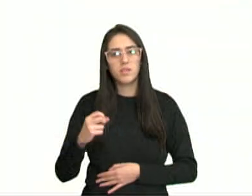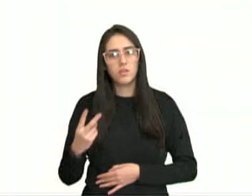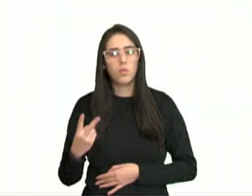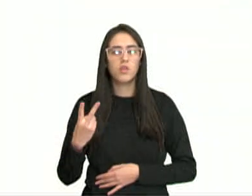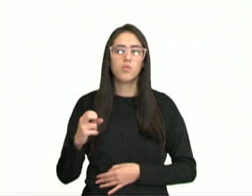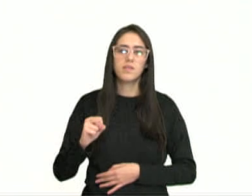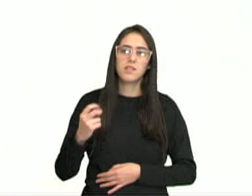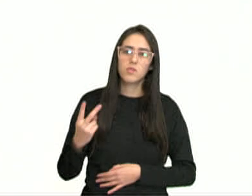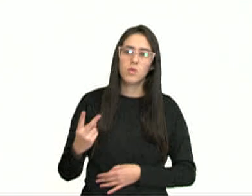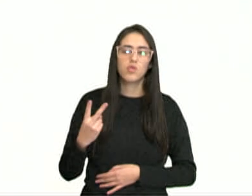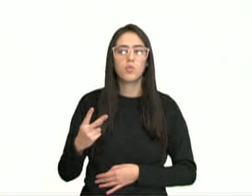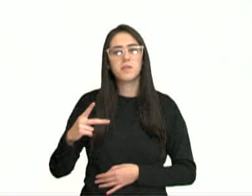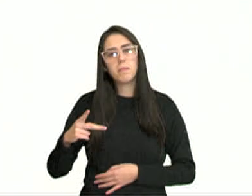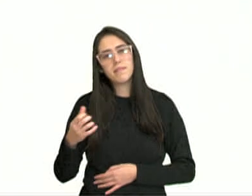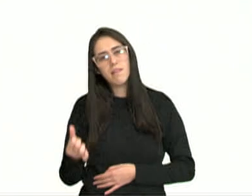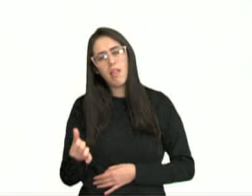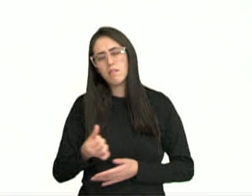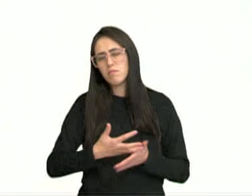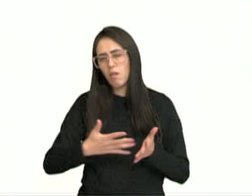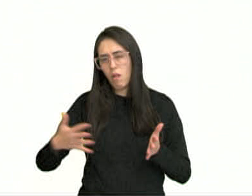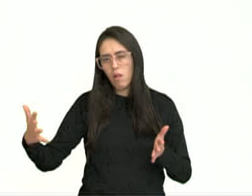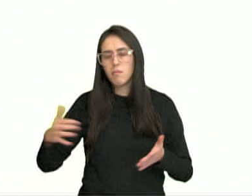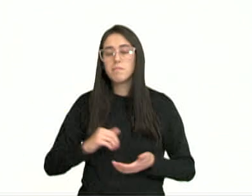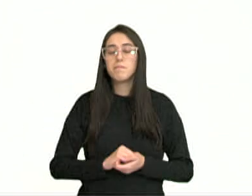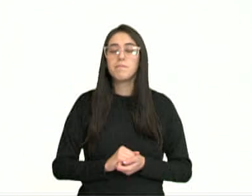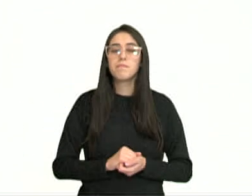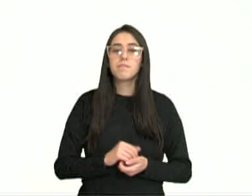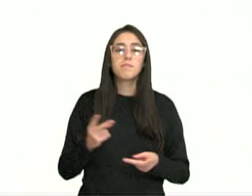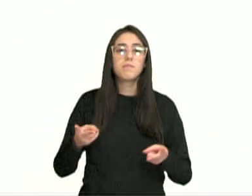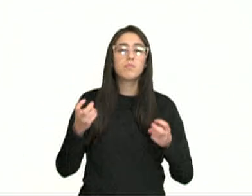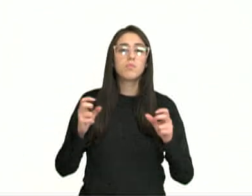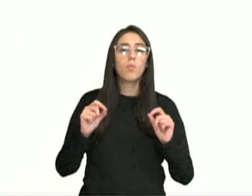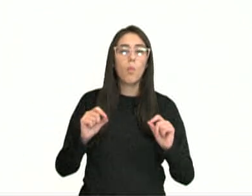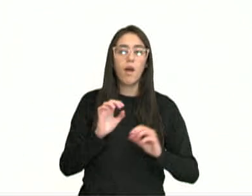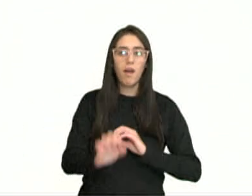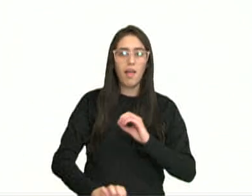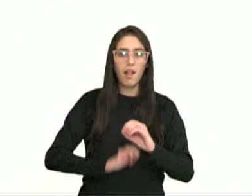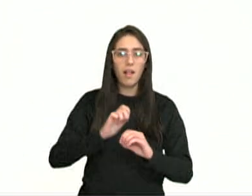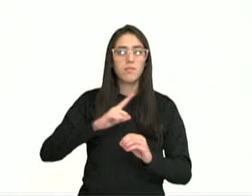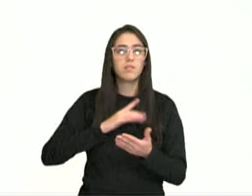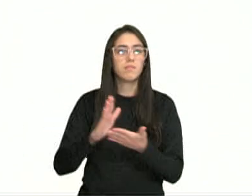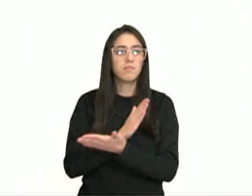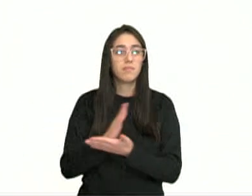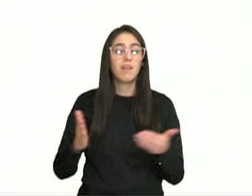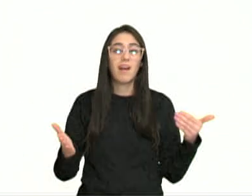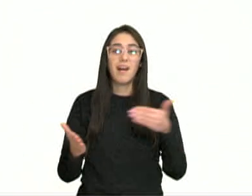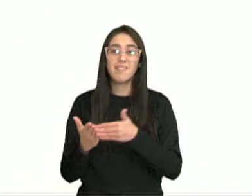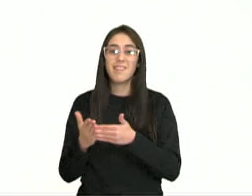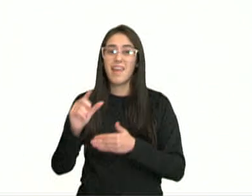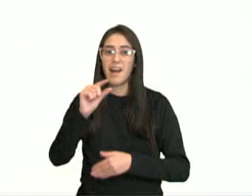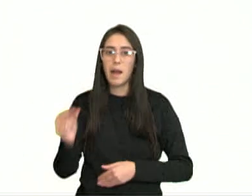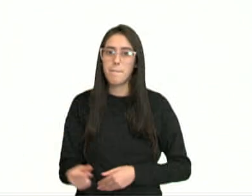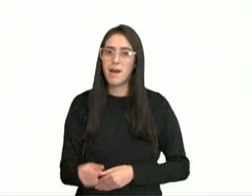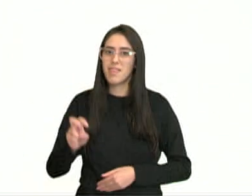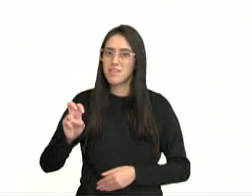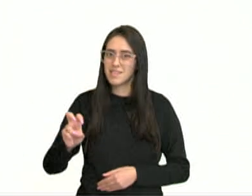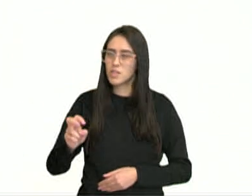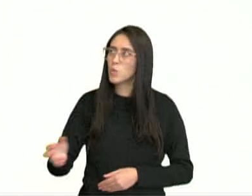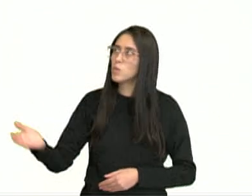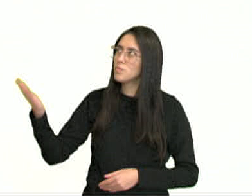2s2, 2p6 e assim por diante. Vemos que os elétrons foram distribuídos até a camada 5, aqui o